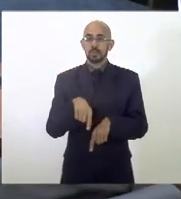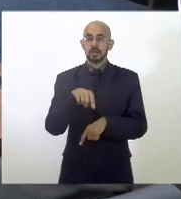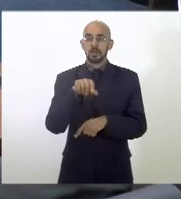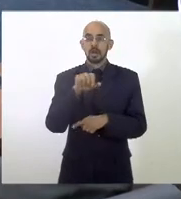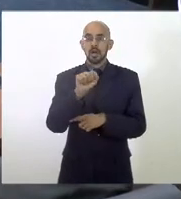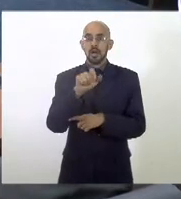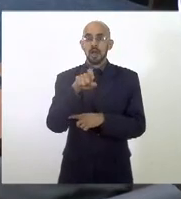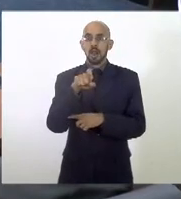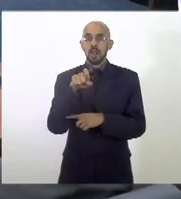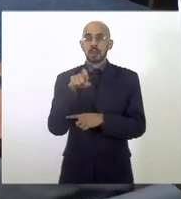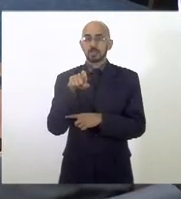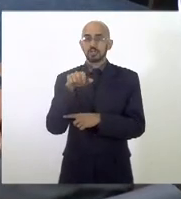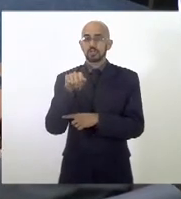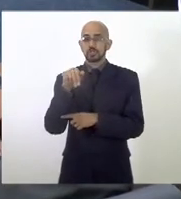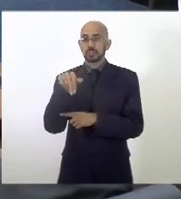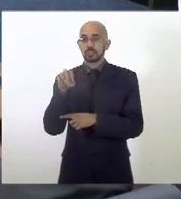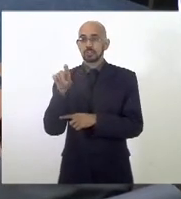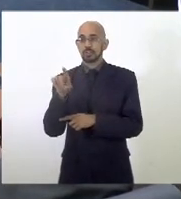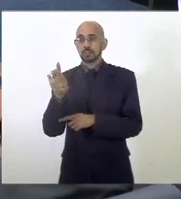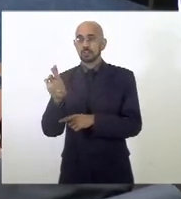Alexandre Esquerdo.